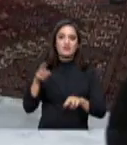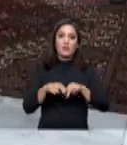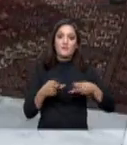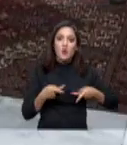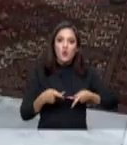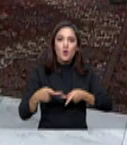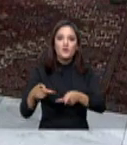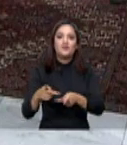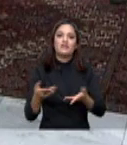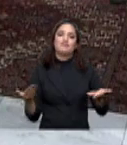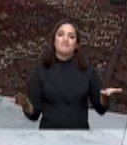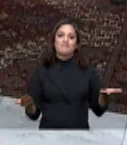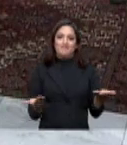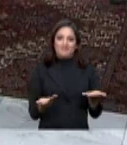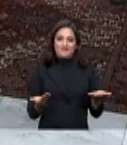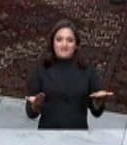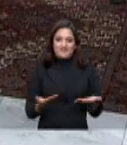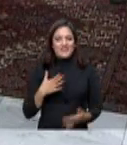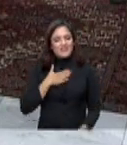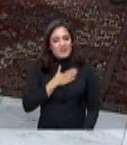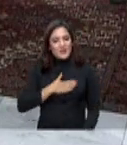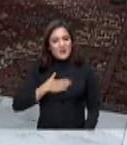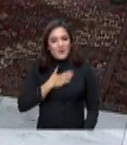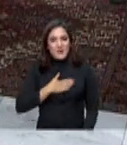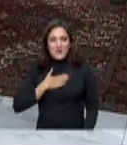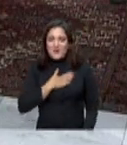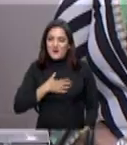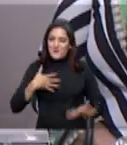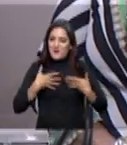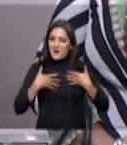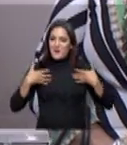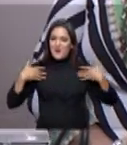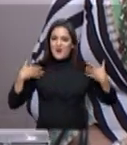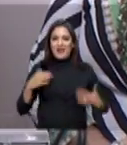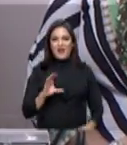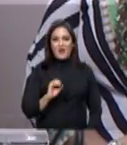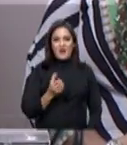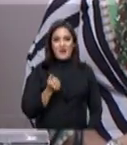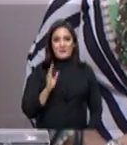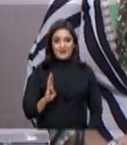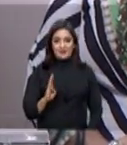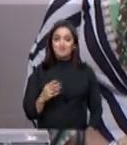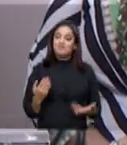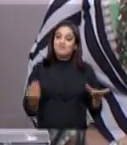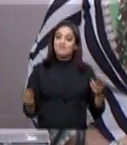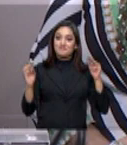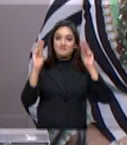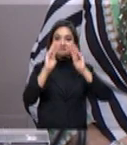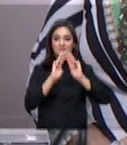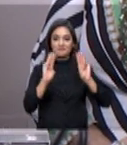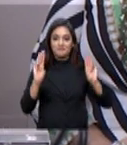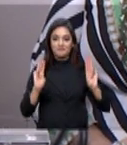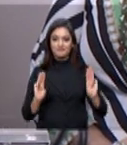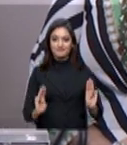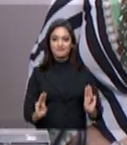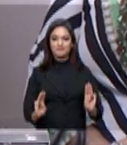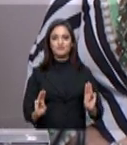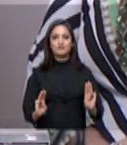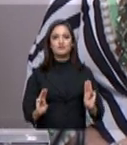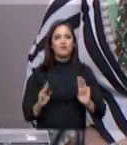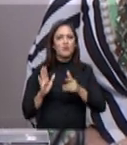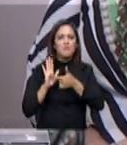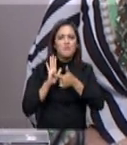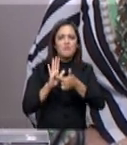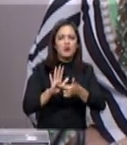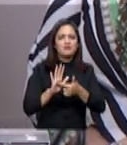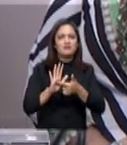convite sagrado, que honra muito a Ordem dos Advogados. Porque esse museu, ele é o espelho